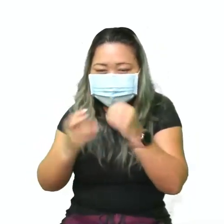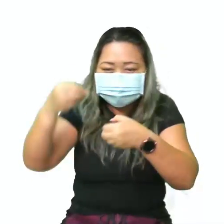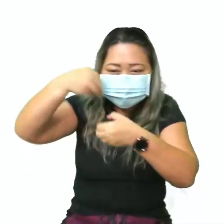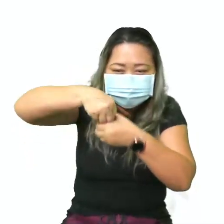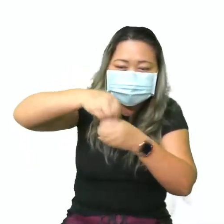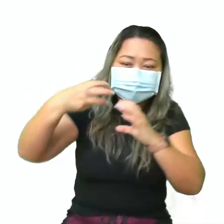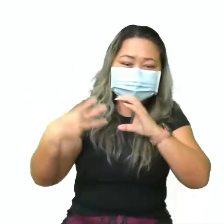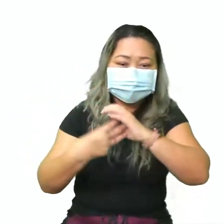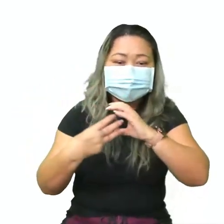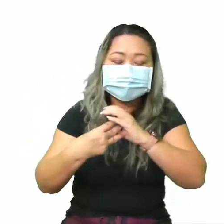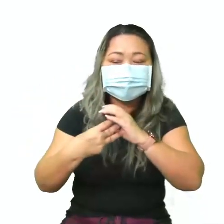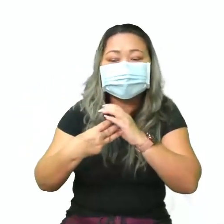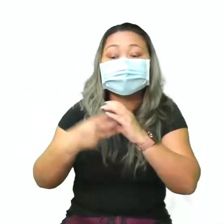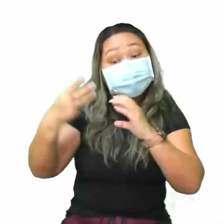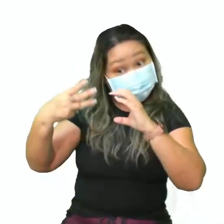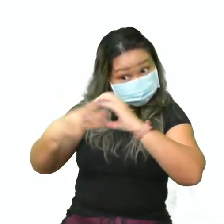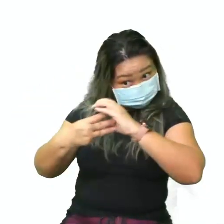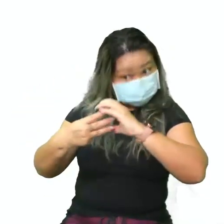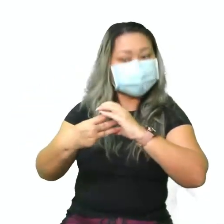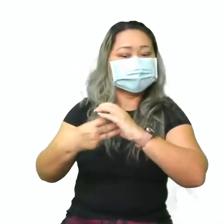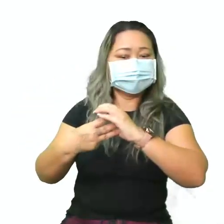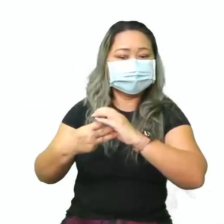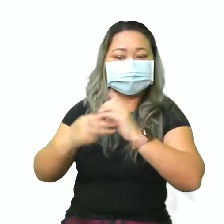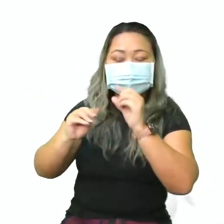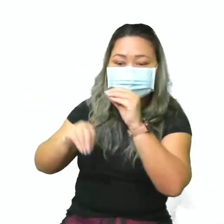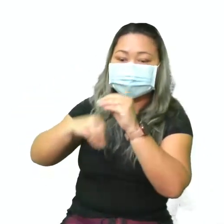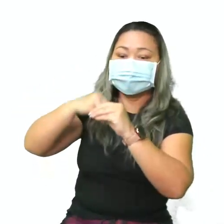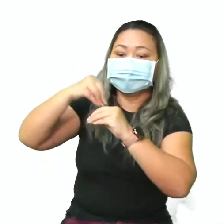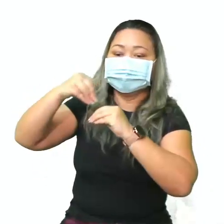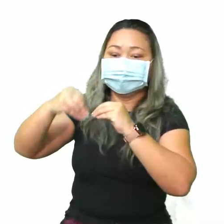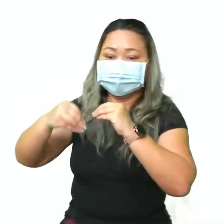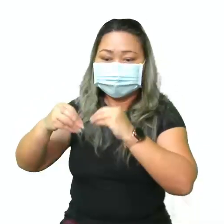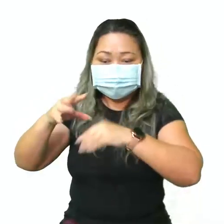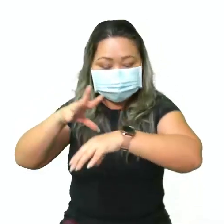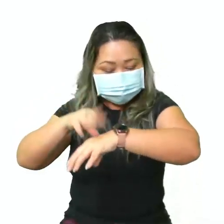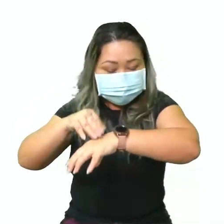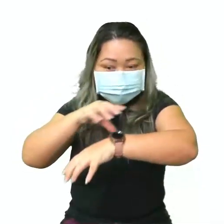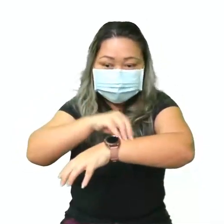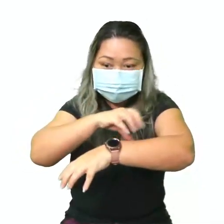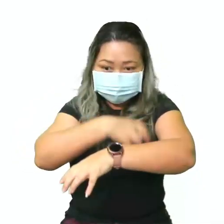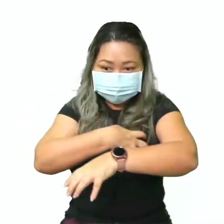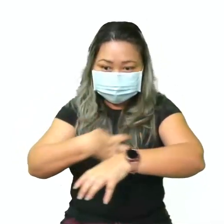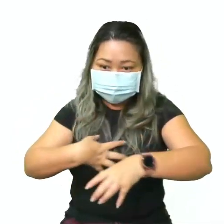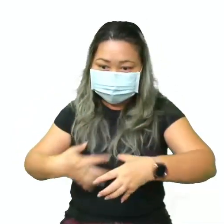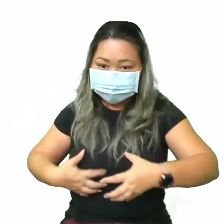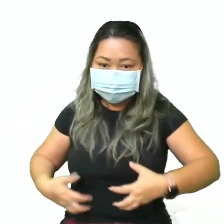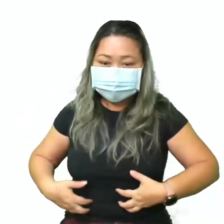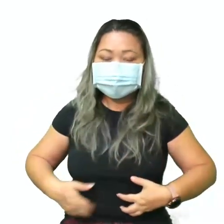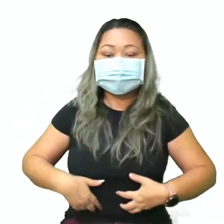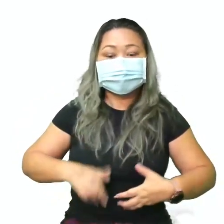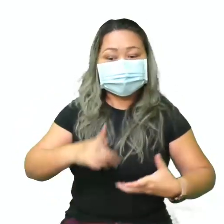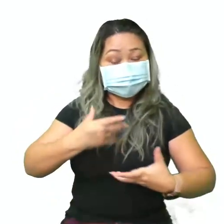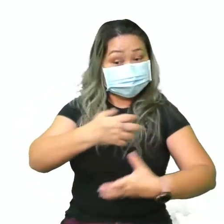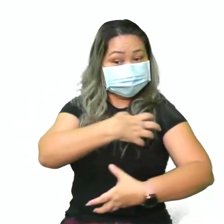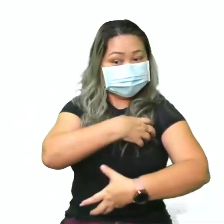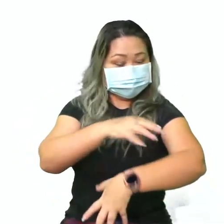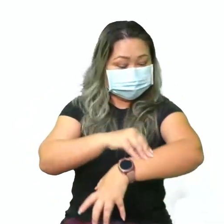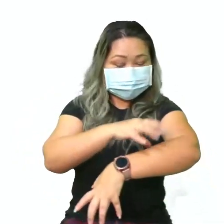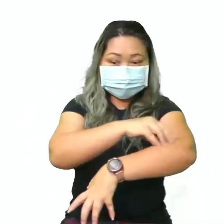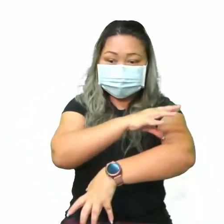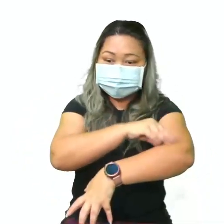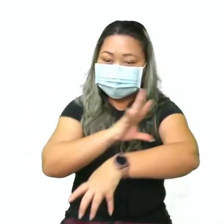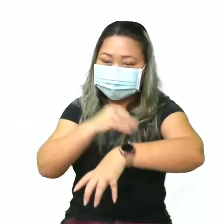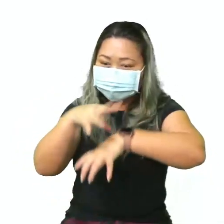átomos, que são as estruturas que vão formar, né, toda a matéria, né, ou seja, a matéria que constitui tudo que